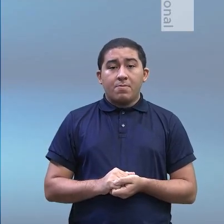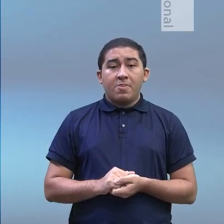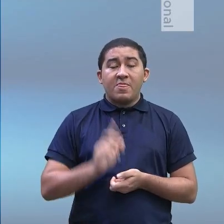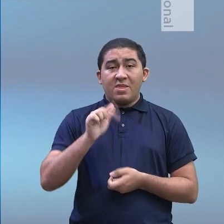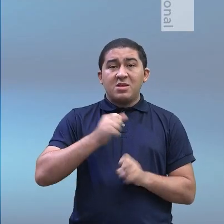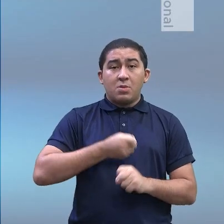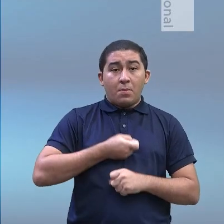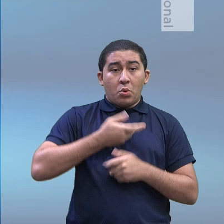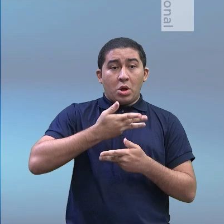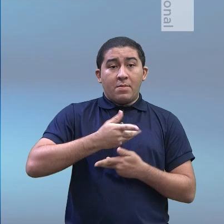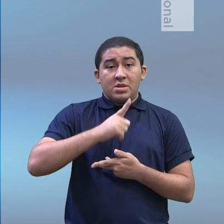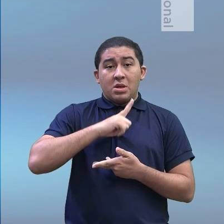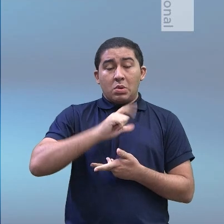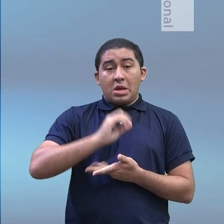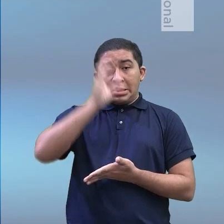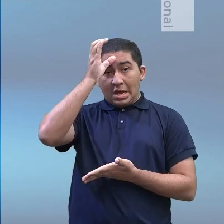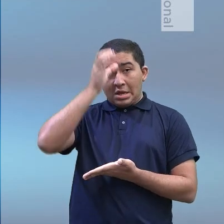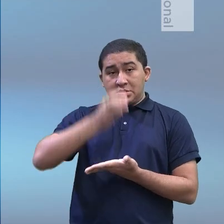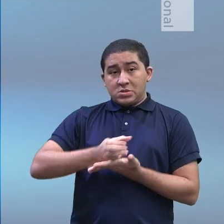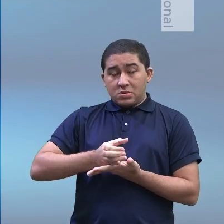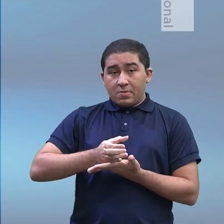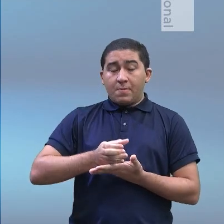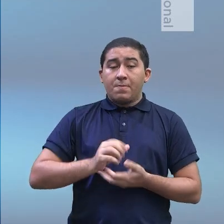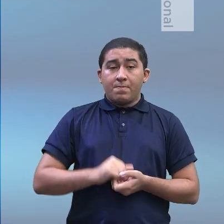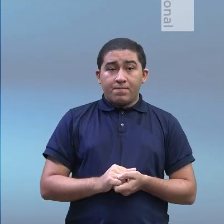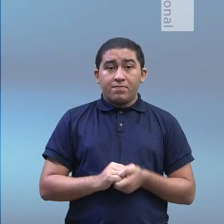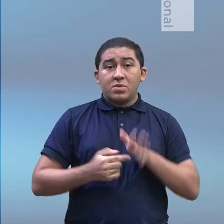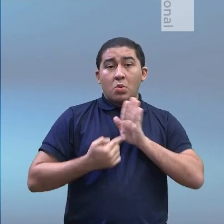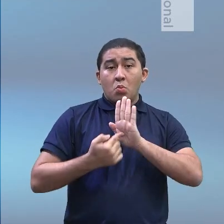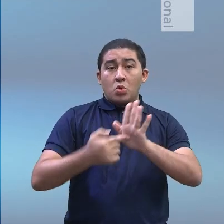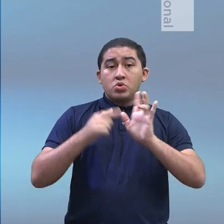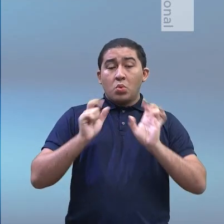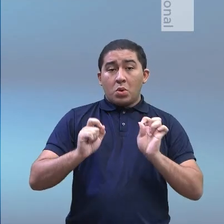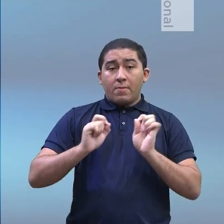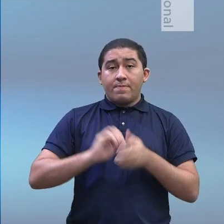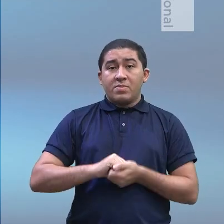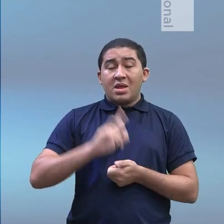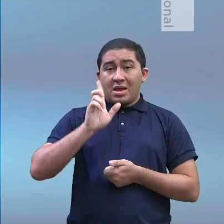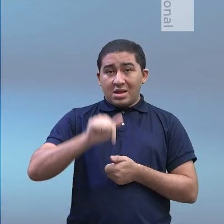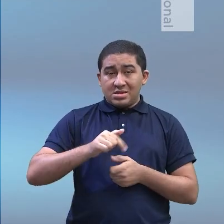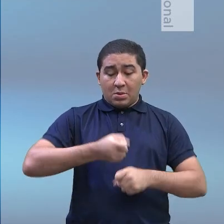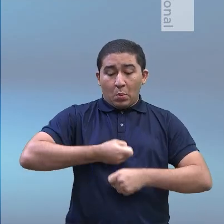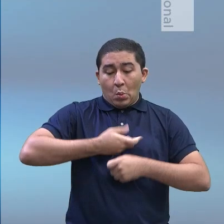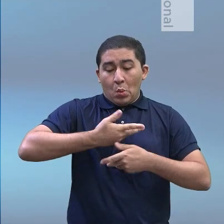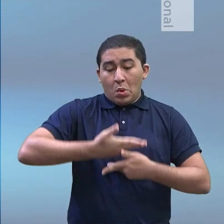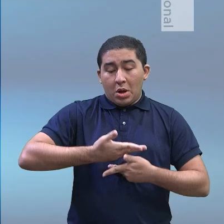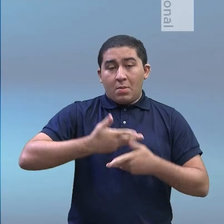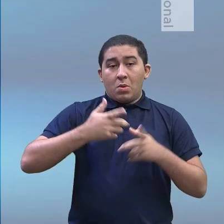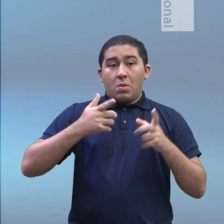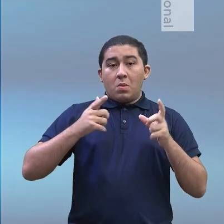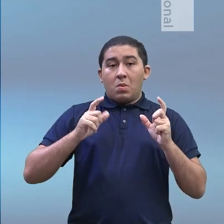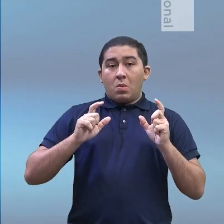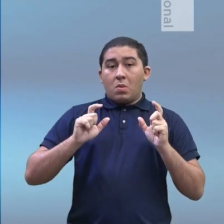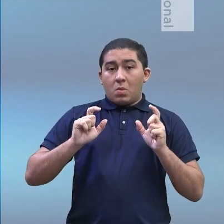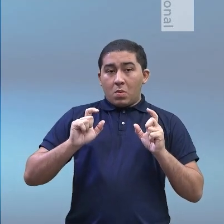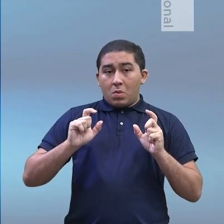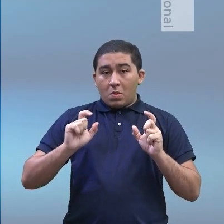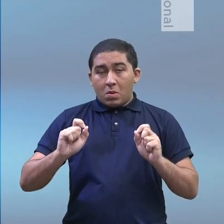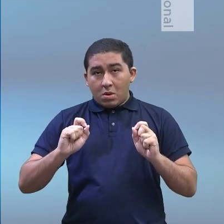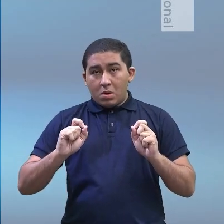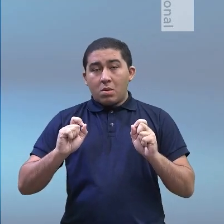nós temos a tese, né, que vai mostrar para nós que esse poema ele contrasta